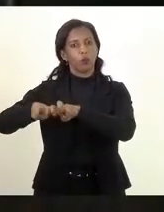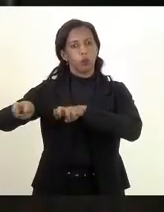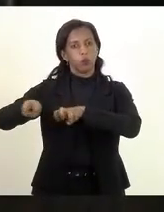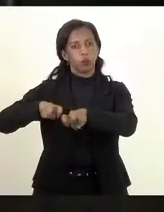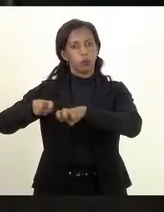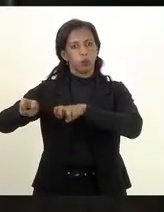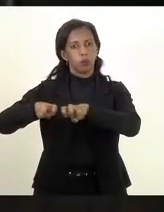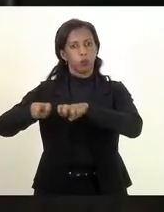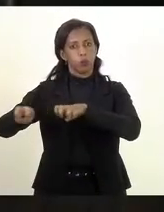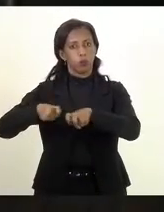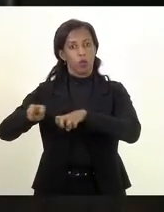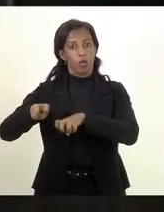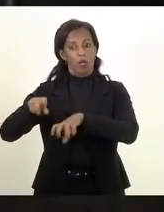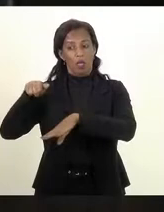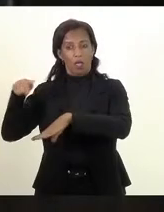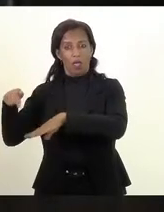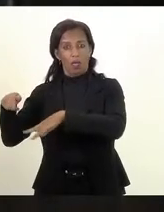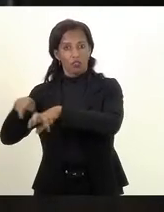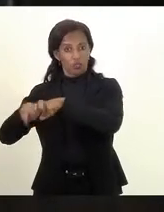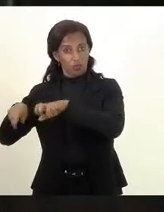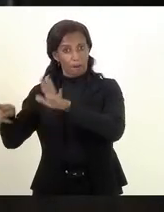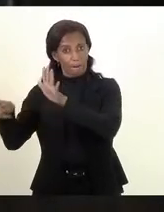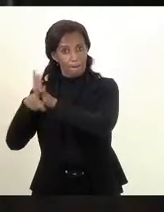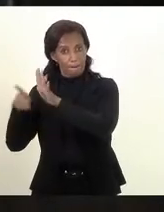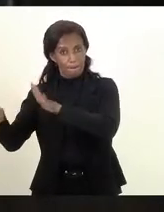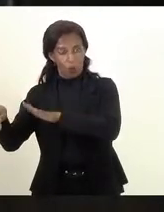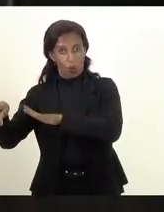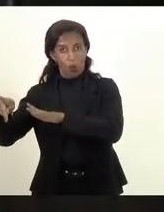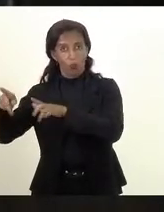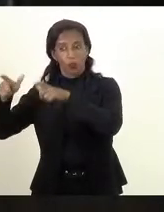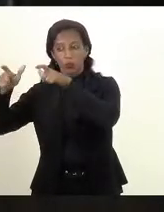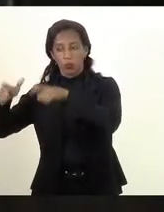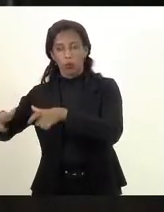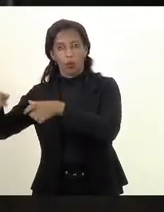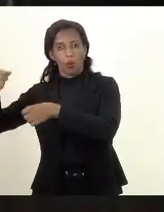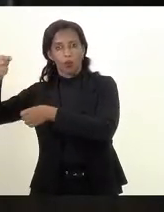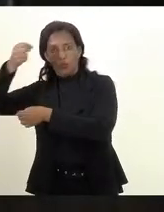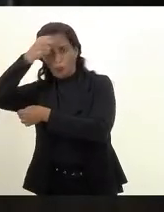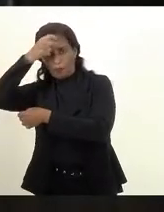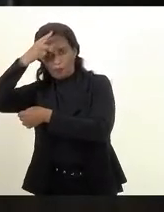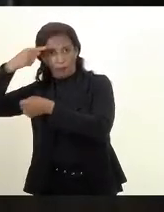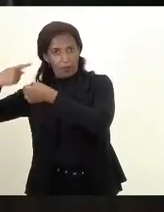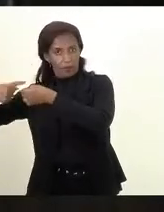interestadual e intermunicipais e de comunicação